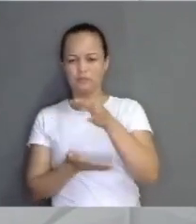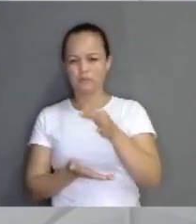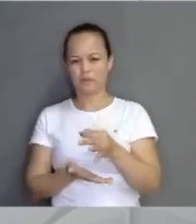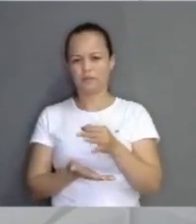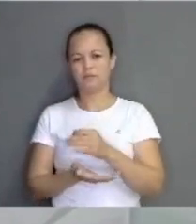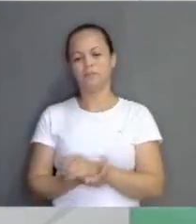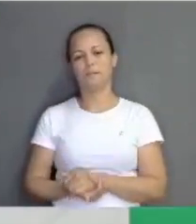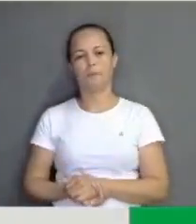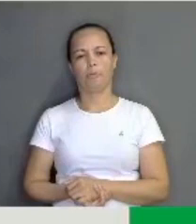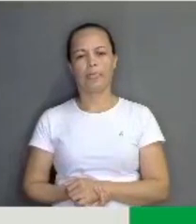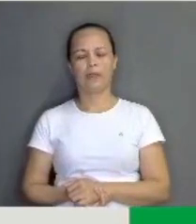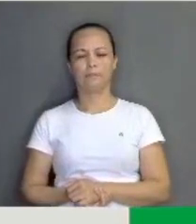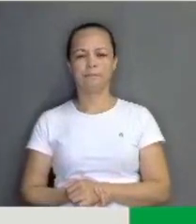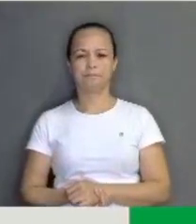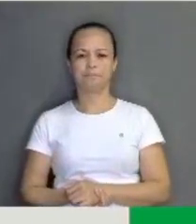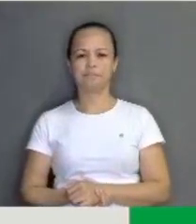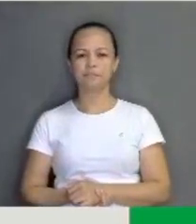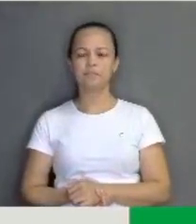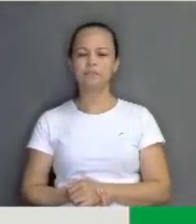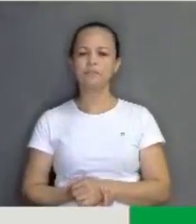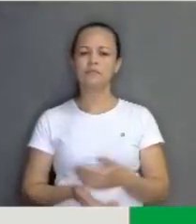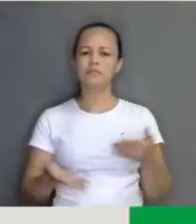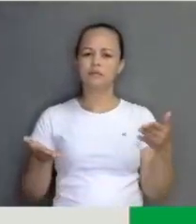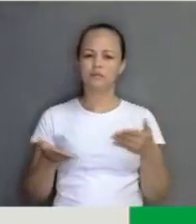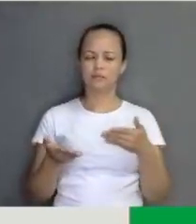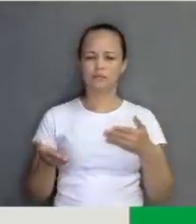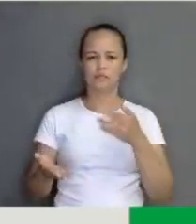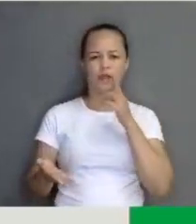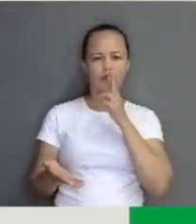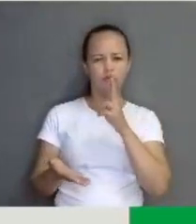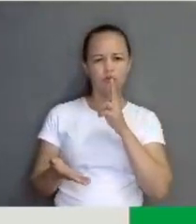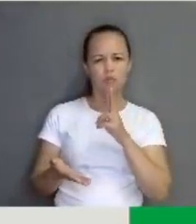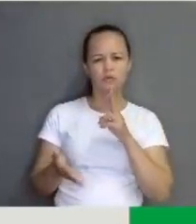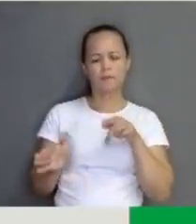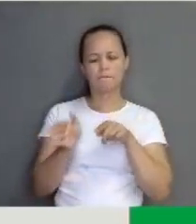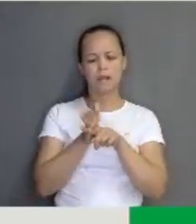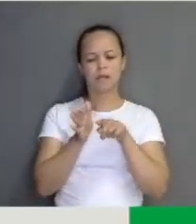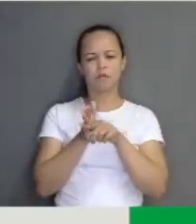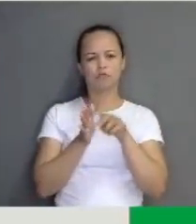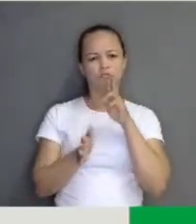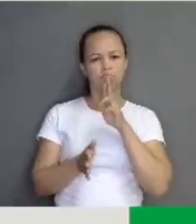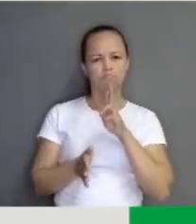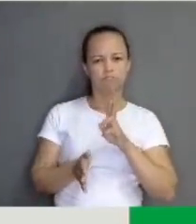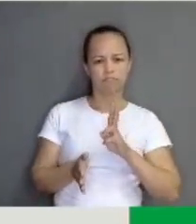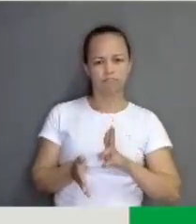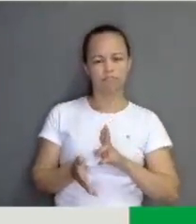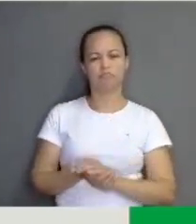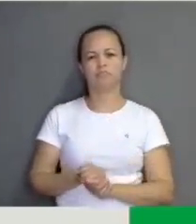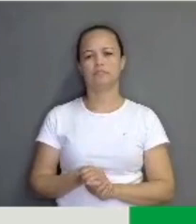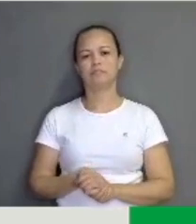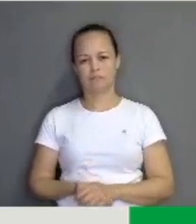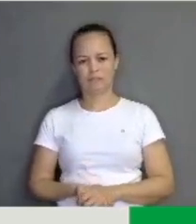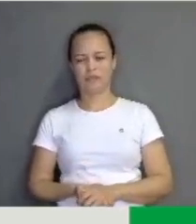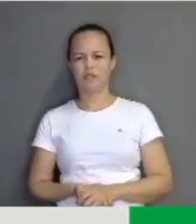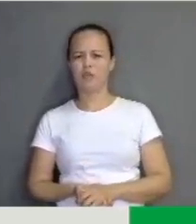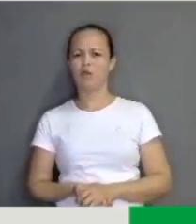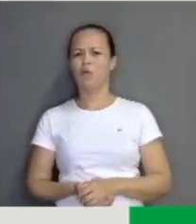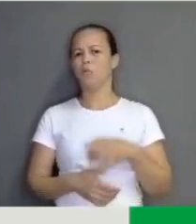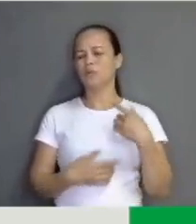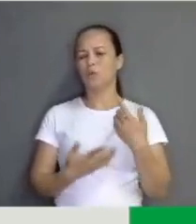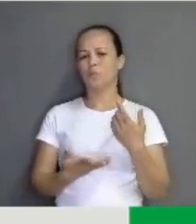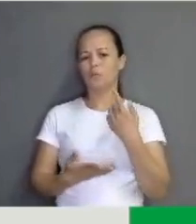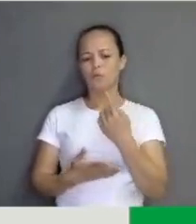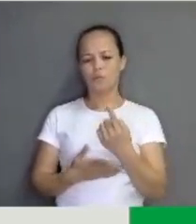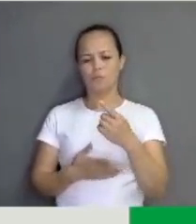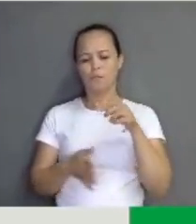Vamos lá. Vamos responder algumas perguntas. Então, ó, se liga aí, tá bom? Uma pergunta vai puxar a